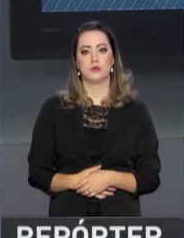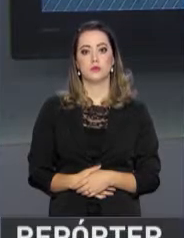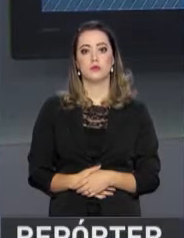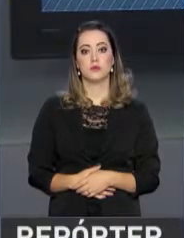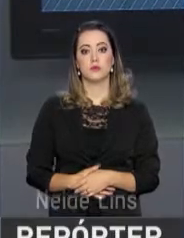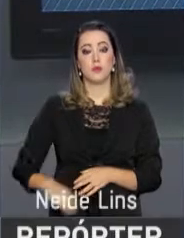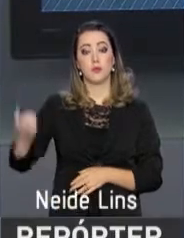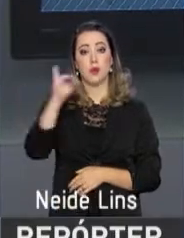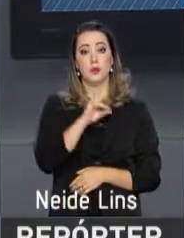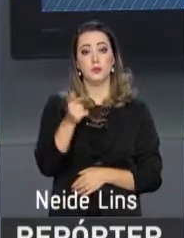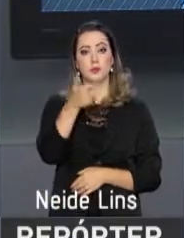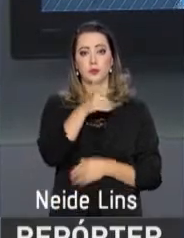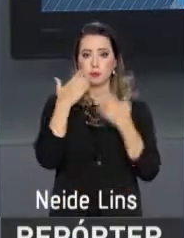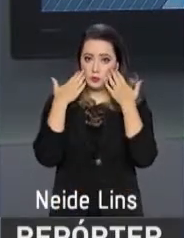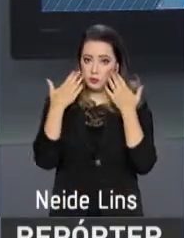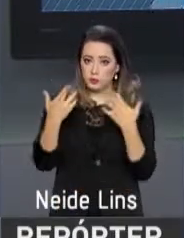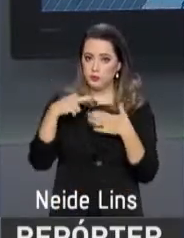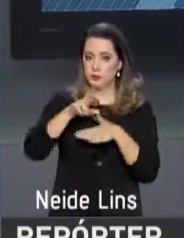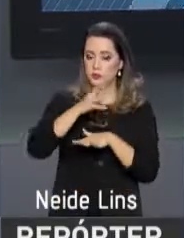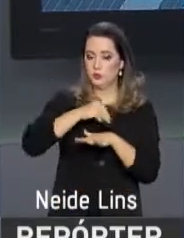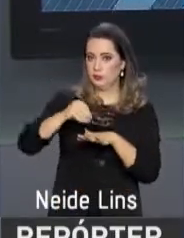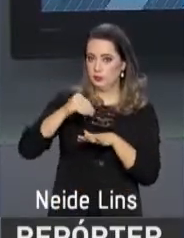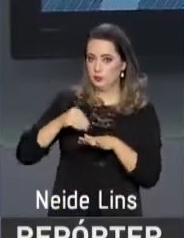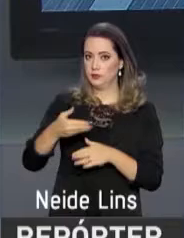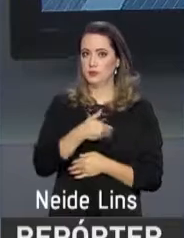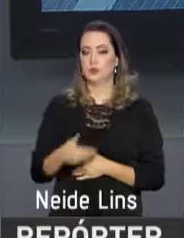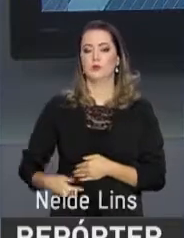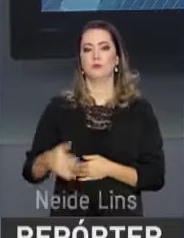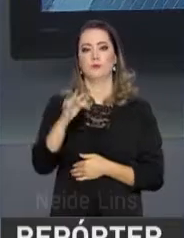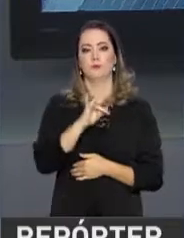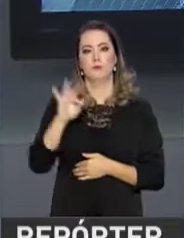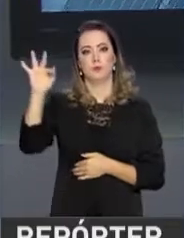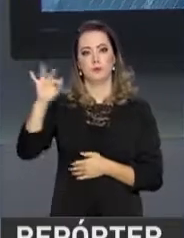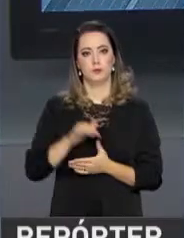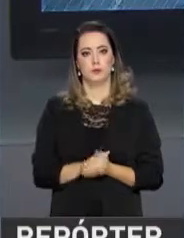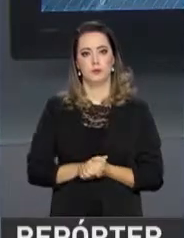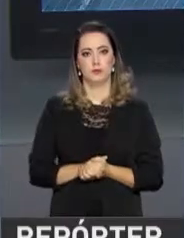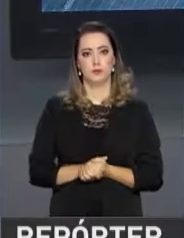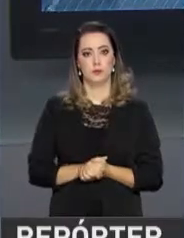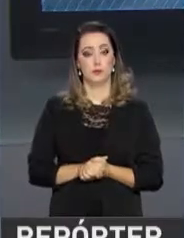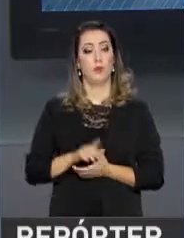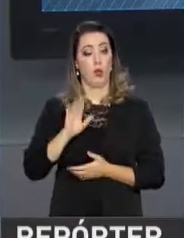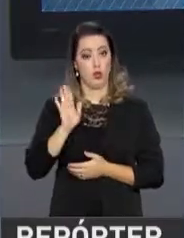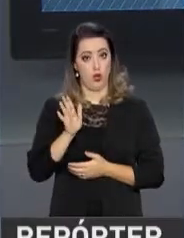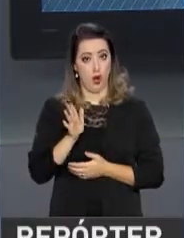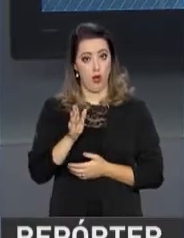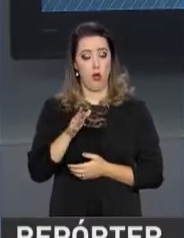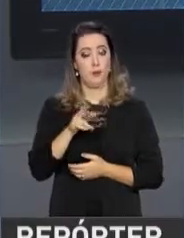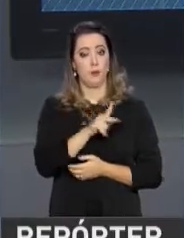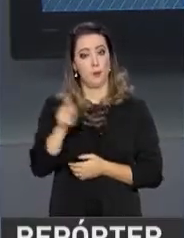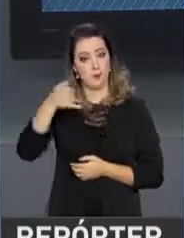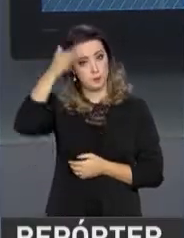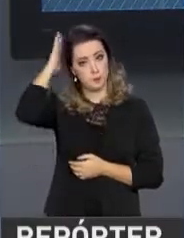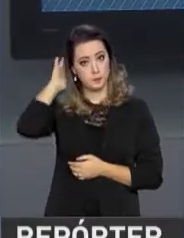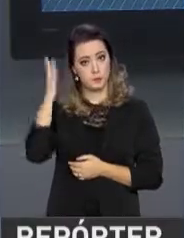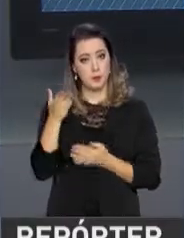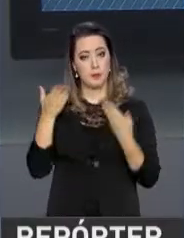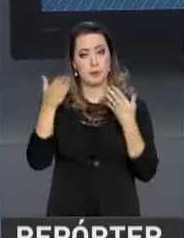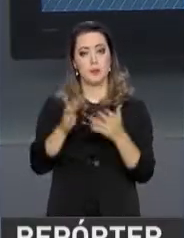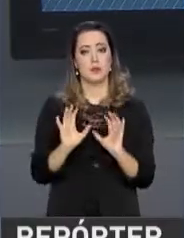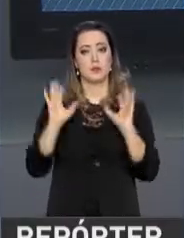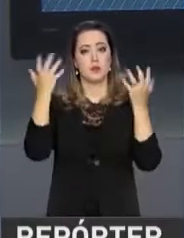Olá, no ar mais uma edição do Repórter NBR com as notícias do governo federal. Daqui a pouco, o presidente Michel Temer participa